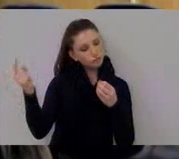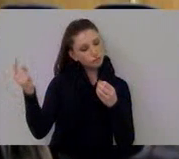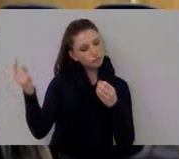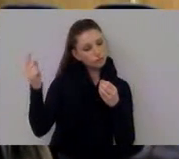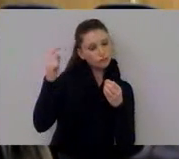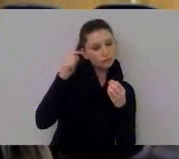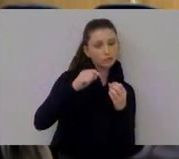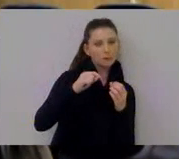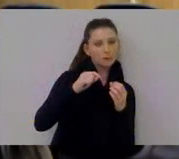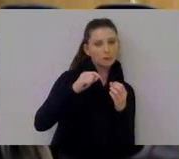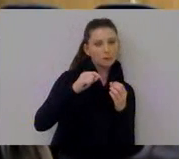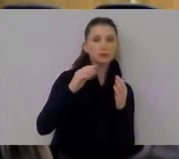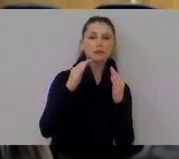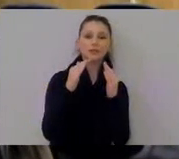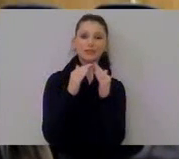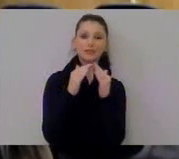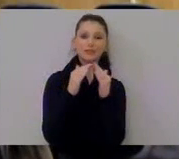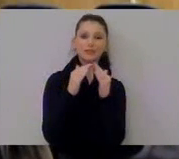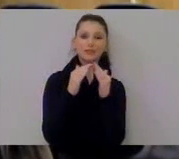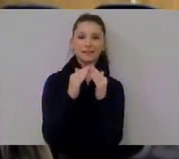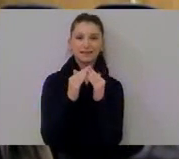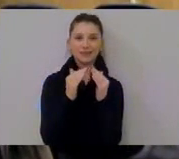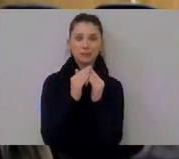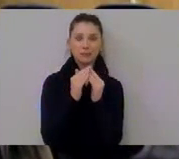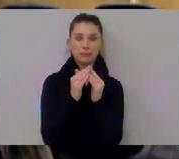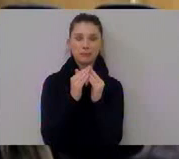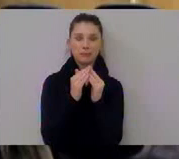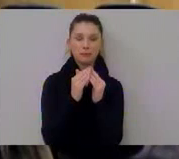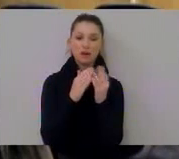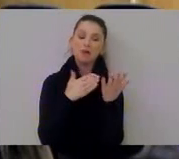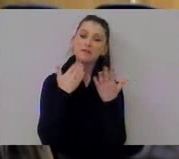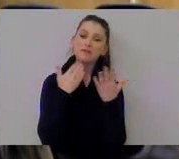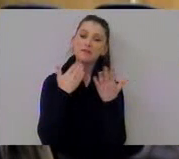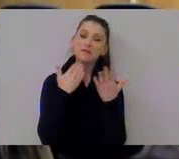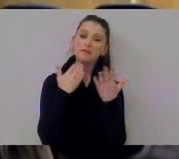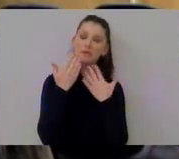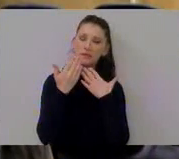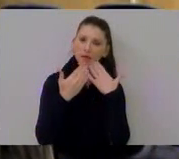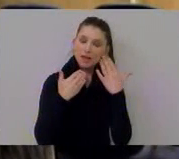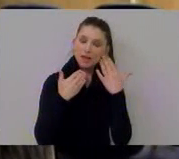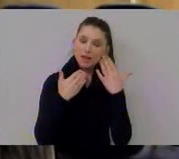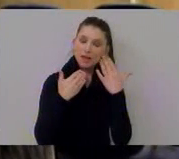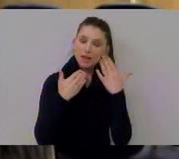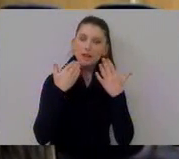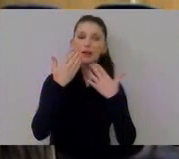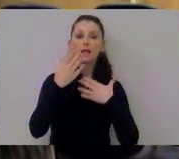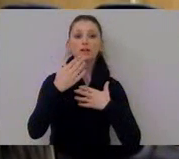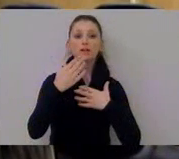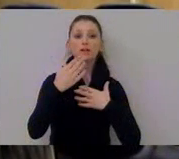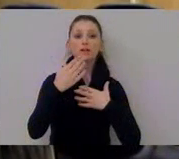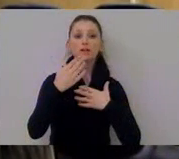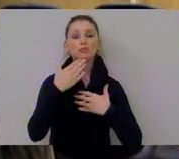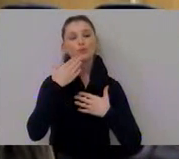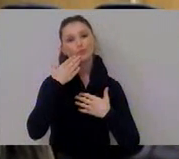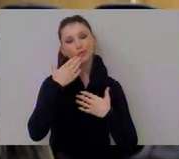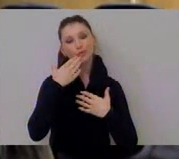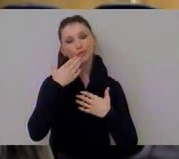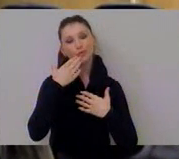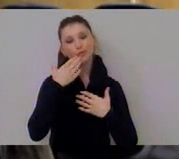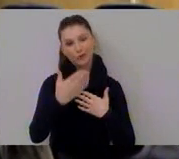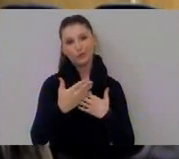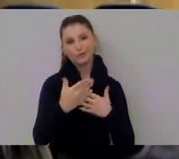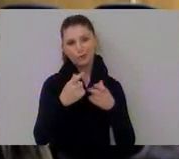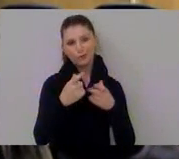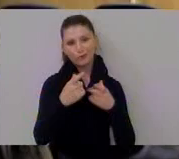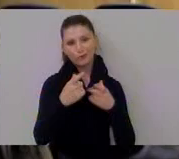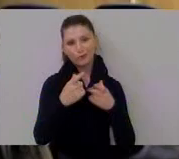pedidos que eles têm em prol daquela região do Ana Maria,